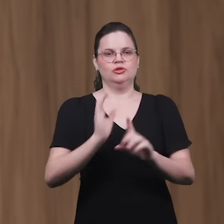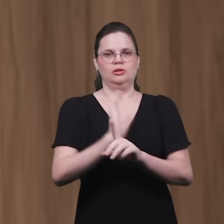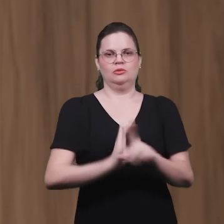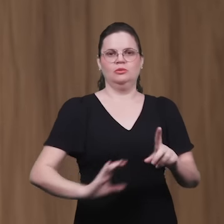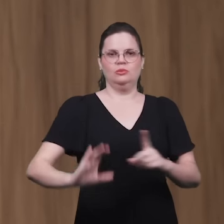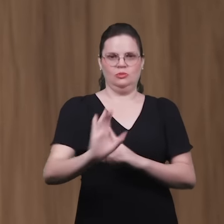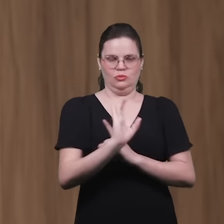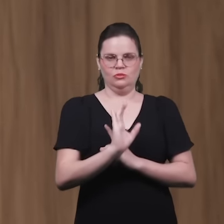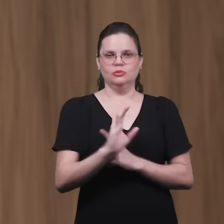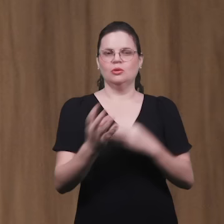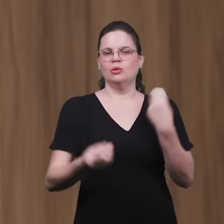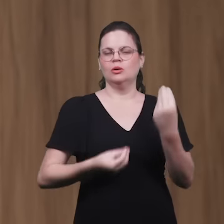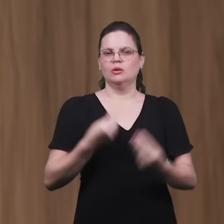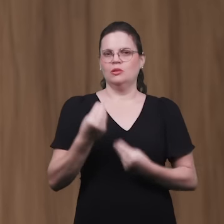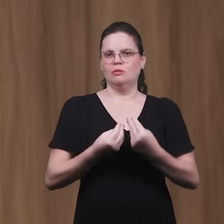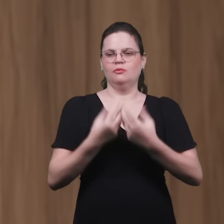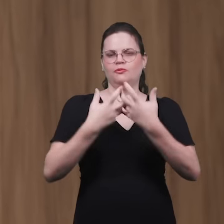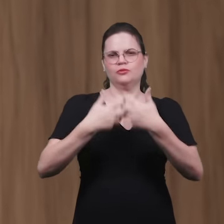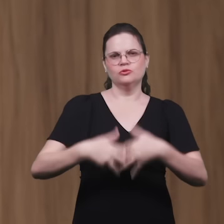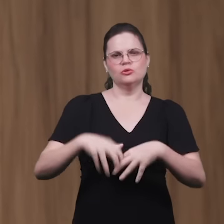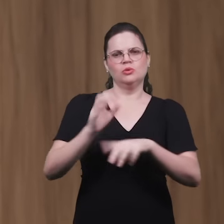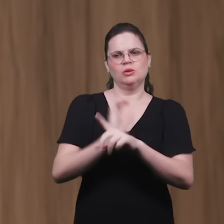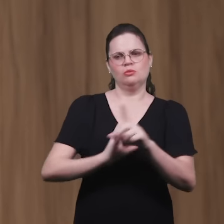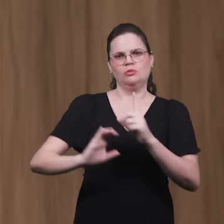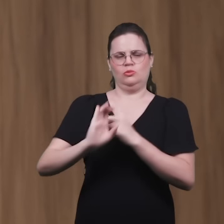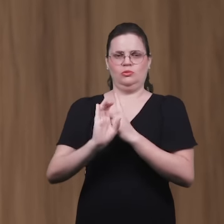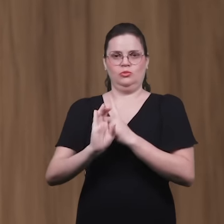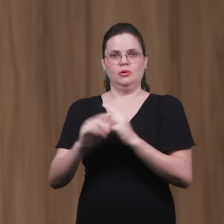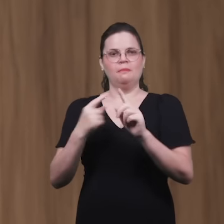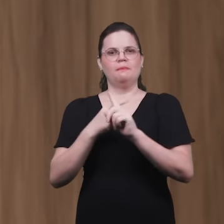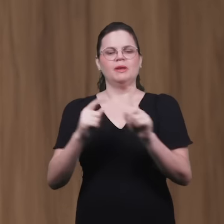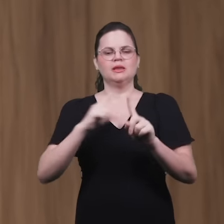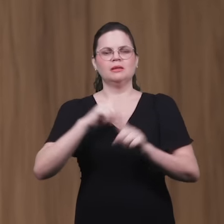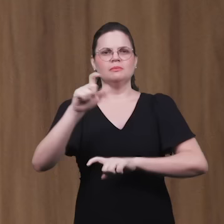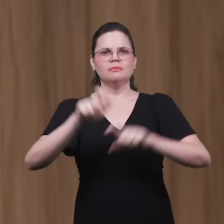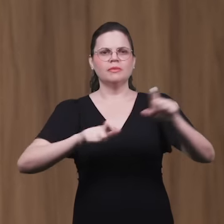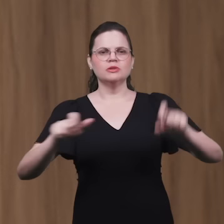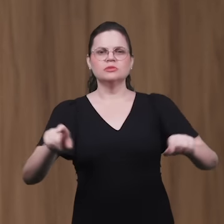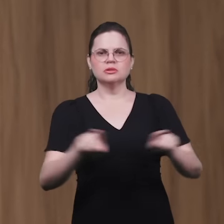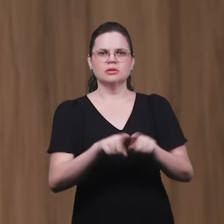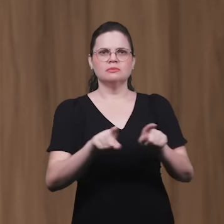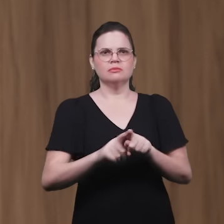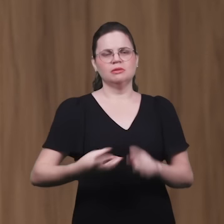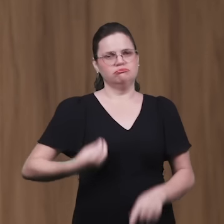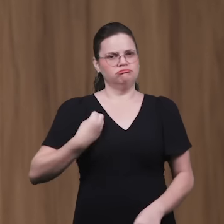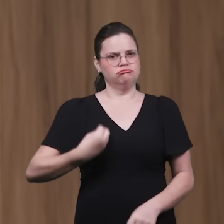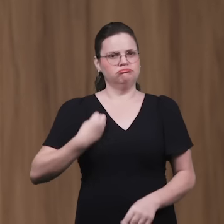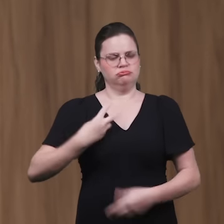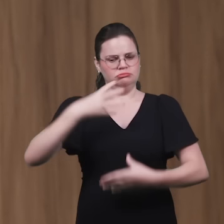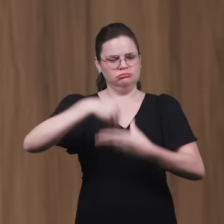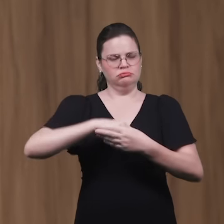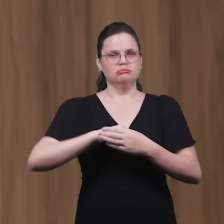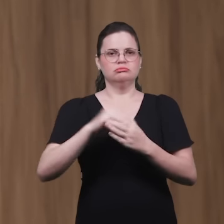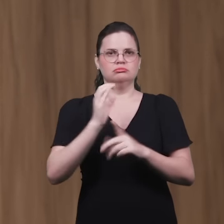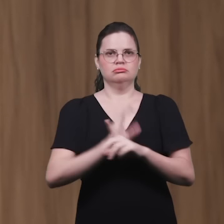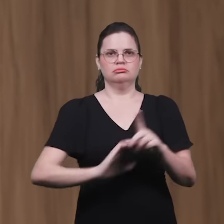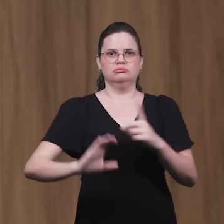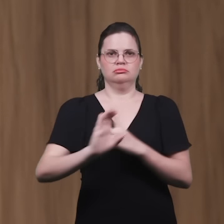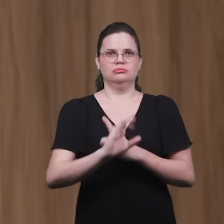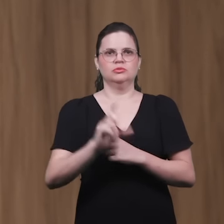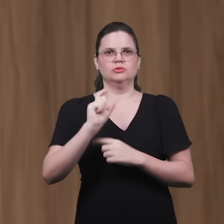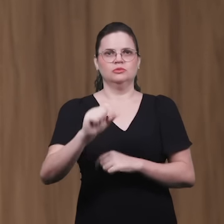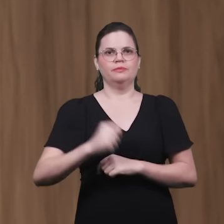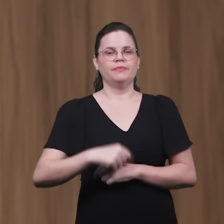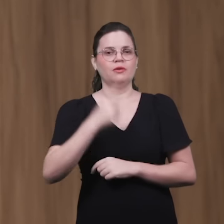culto, como nós realizamos um culto a Deus, mas tem aquelas pessoas que participam do culto, fazem parte do culto. É o elemento que está